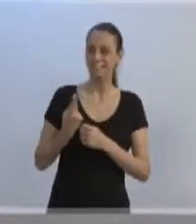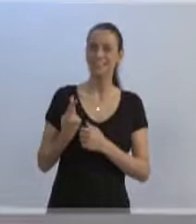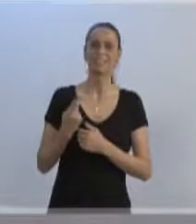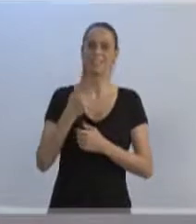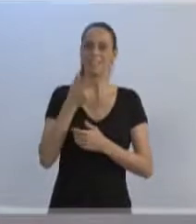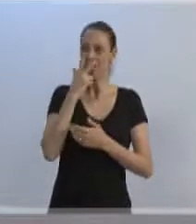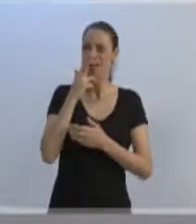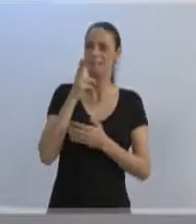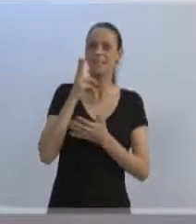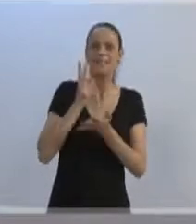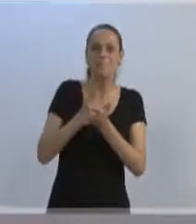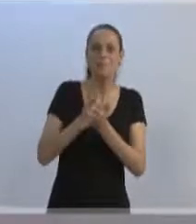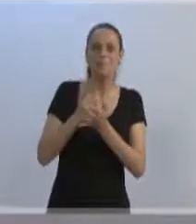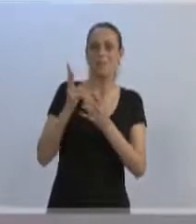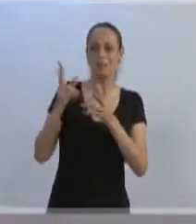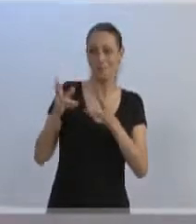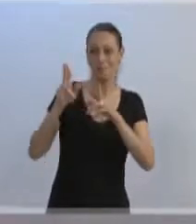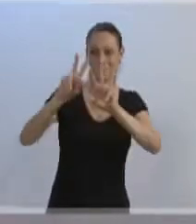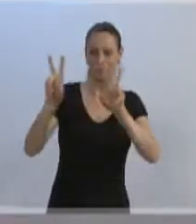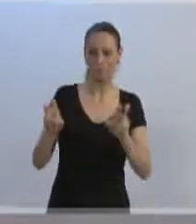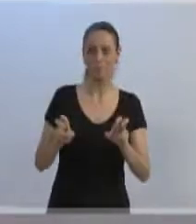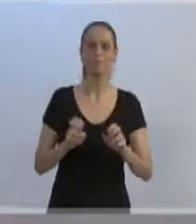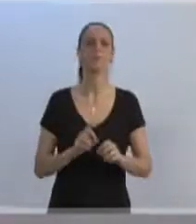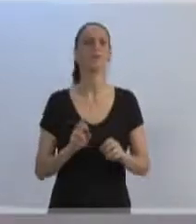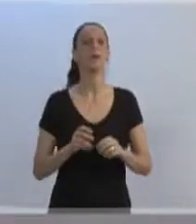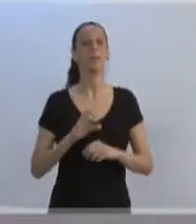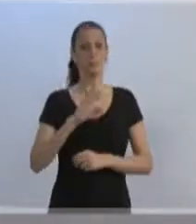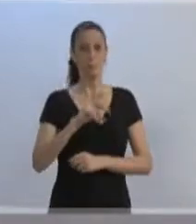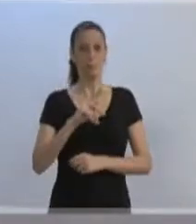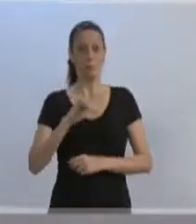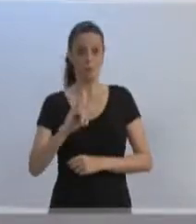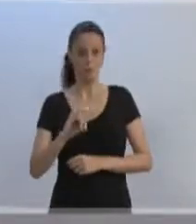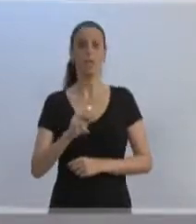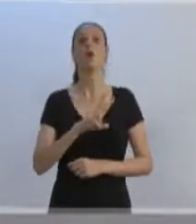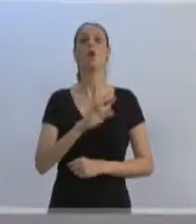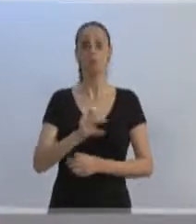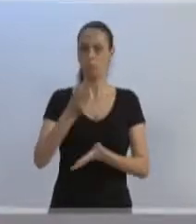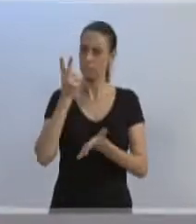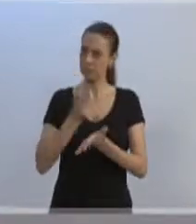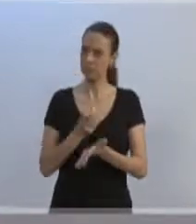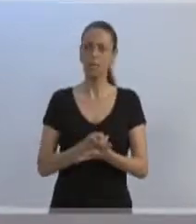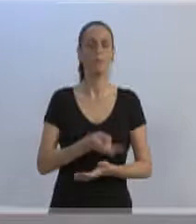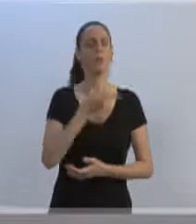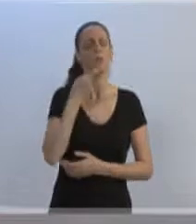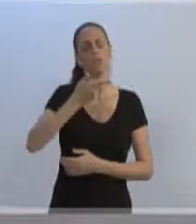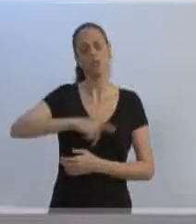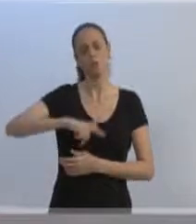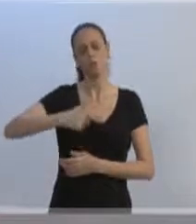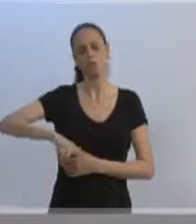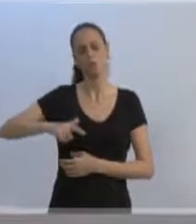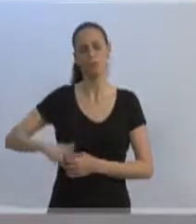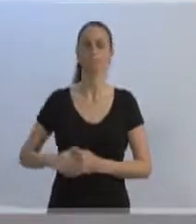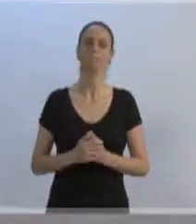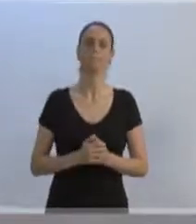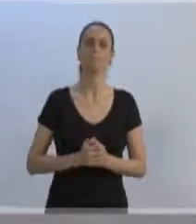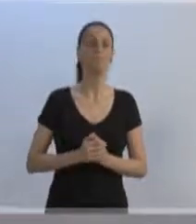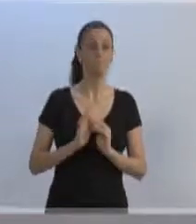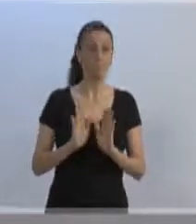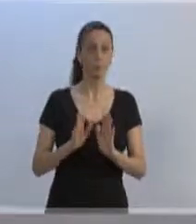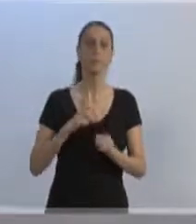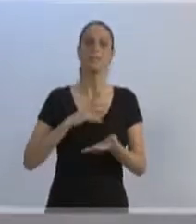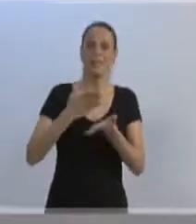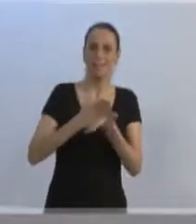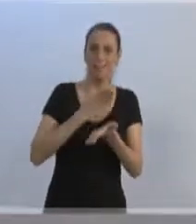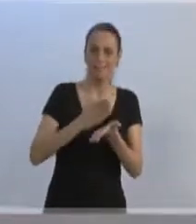vereador é lançar em correlação a cpi e eu vou bater todos os dias aqui nessa questão da cpi aqui o vereador falou sobre o caderno técnico